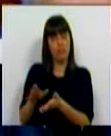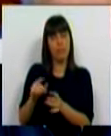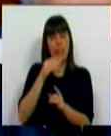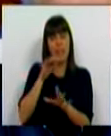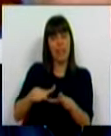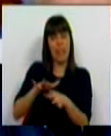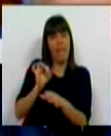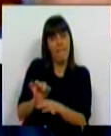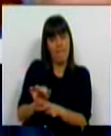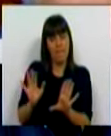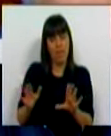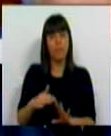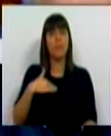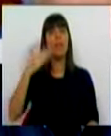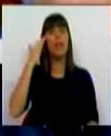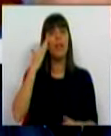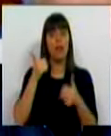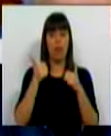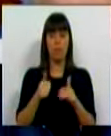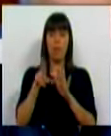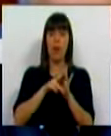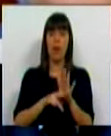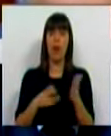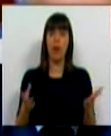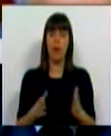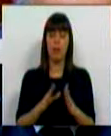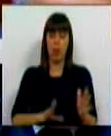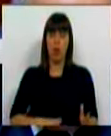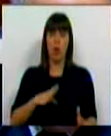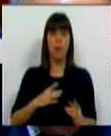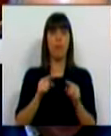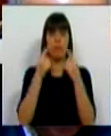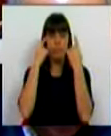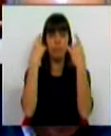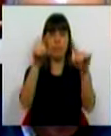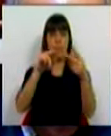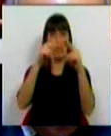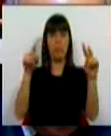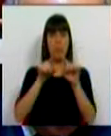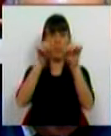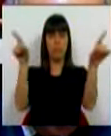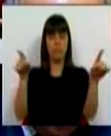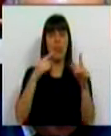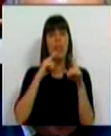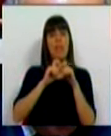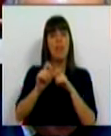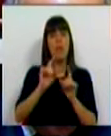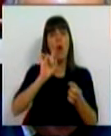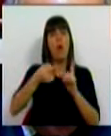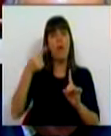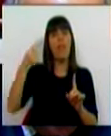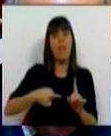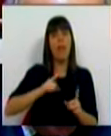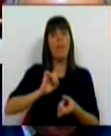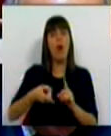seu território. Creio que a boa regra é confiar a cada um dos municípios a definição daquilo que